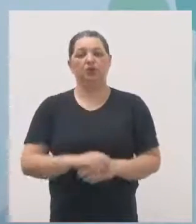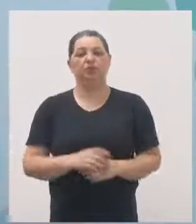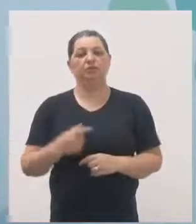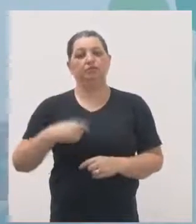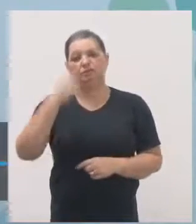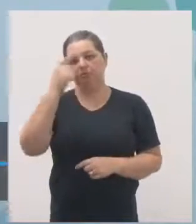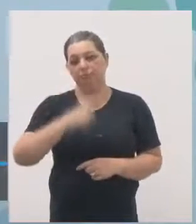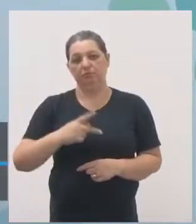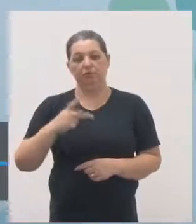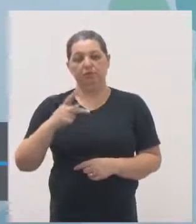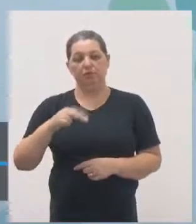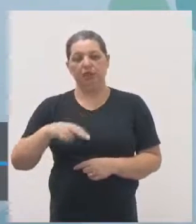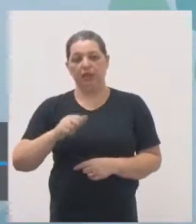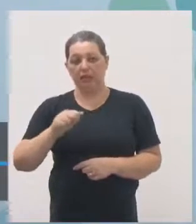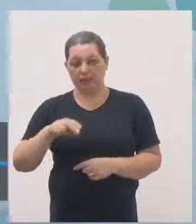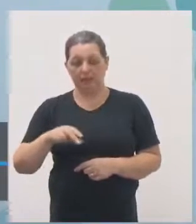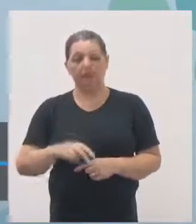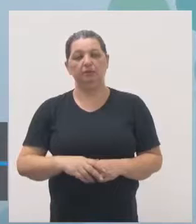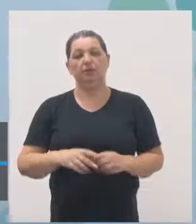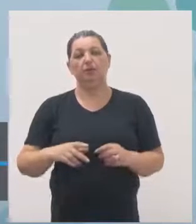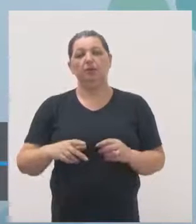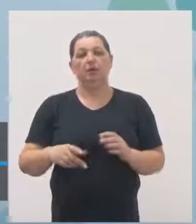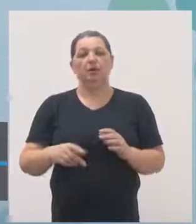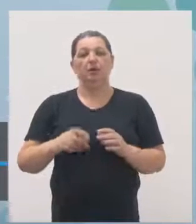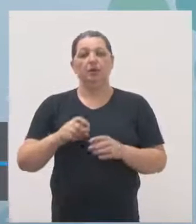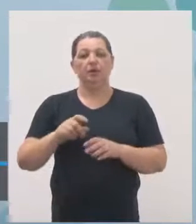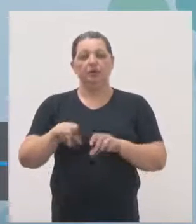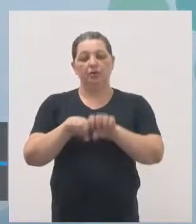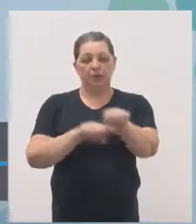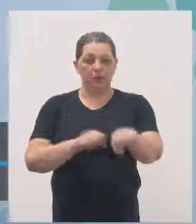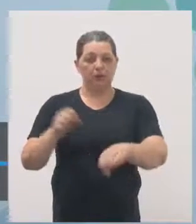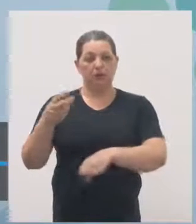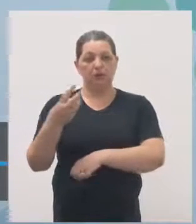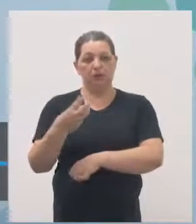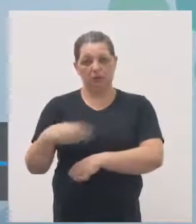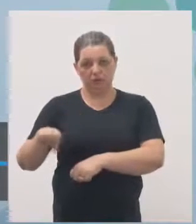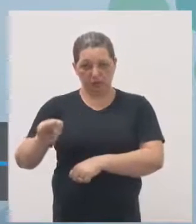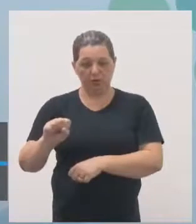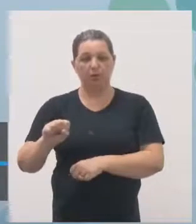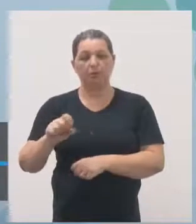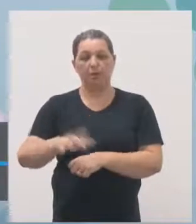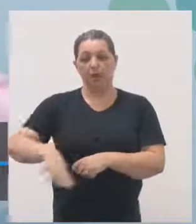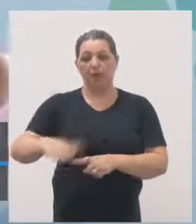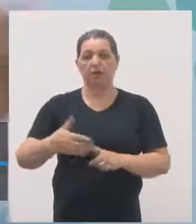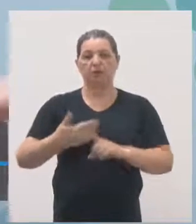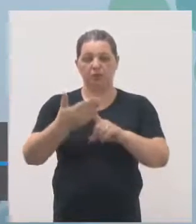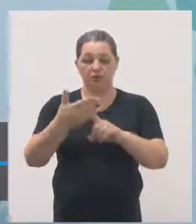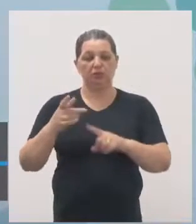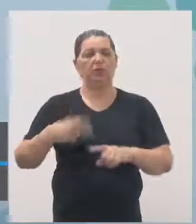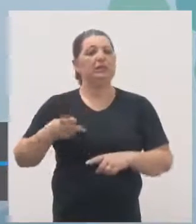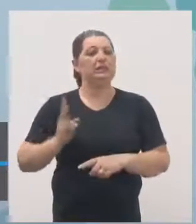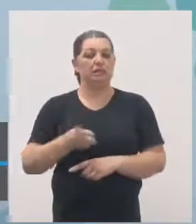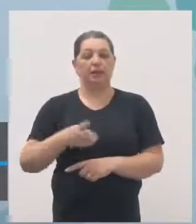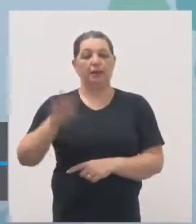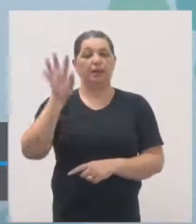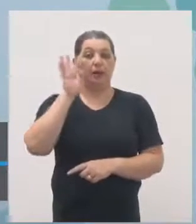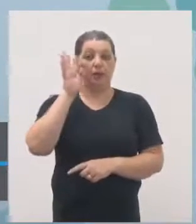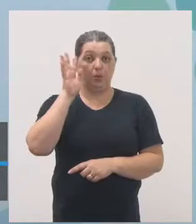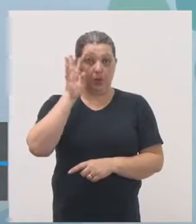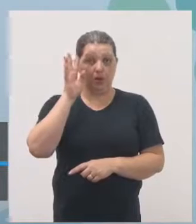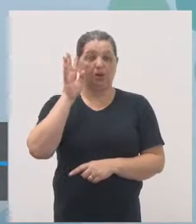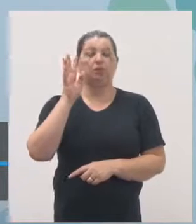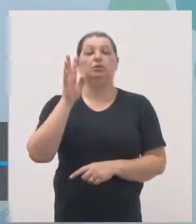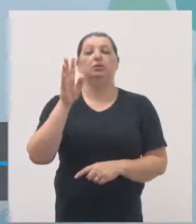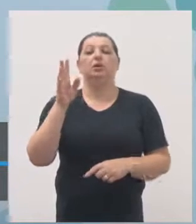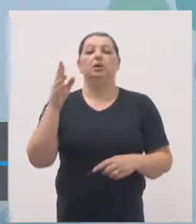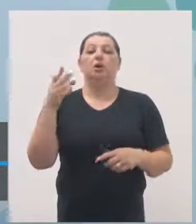Paula Marola, formadora aqui da EFAP, da parte de tecnologia. Estou aqui com vocês todas as quartas-feiras das 14 às